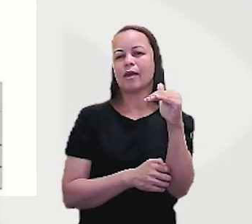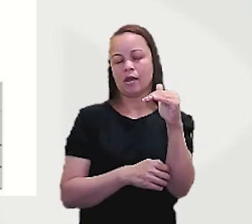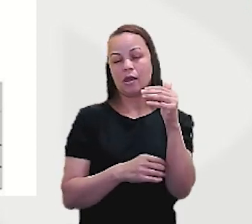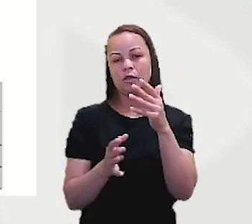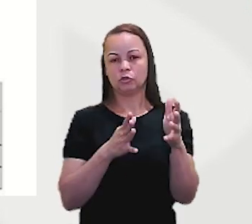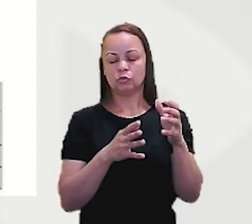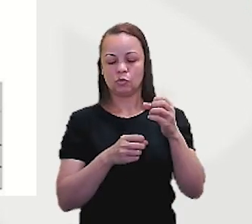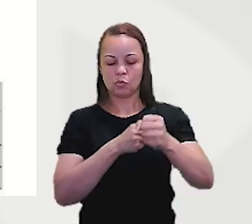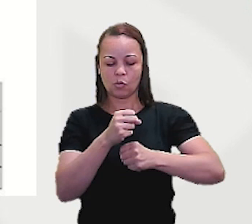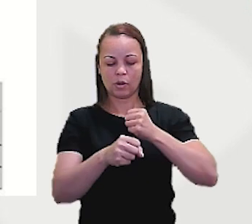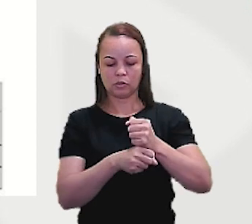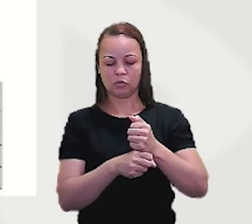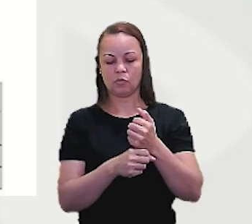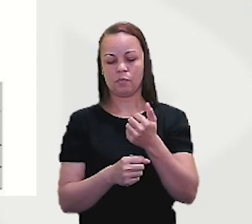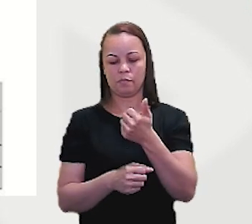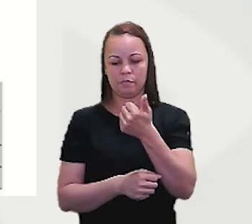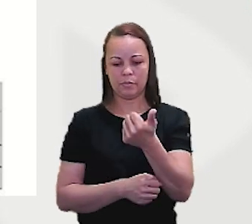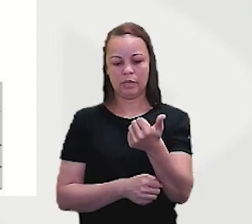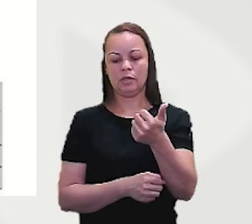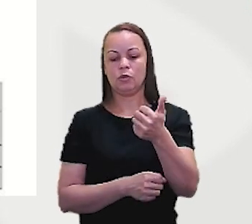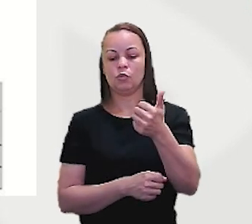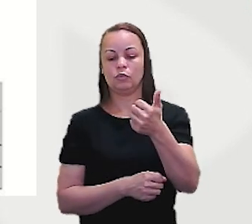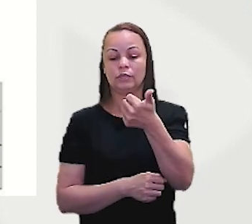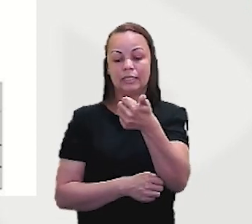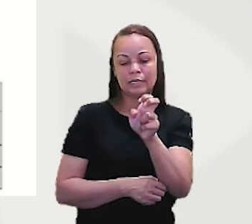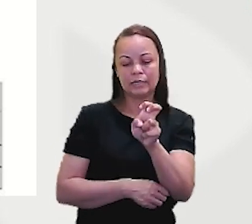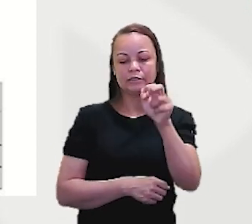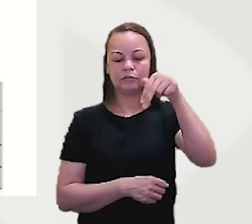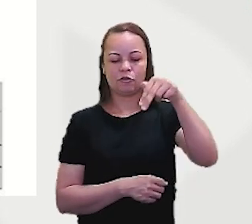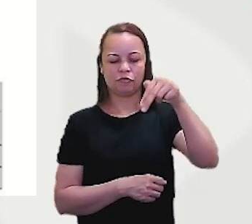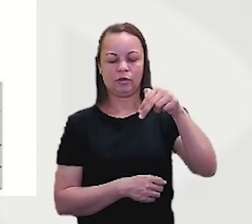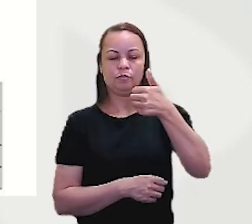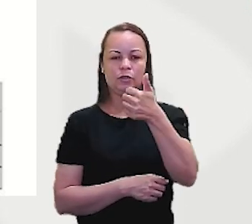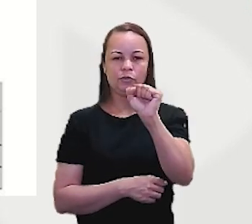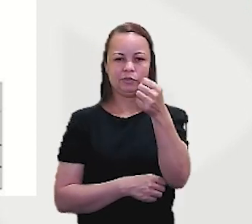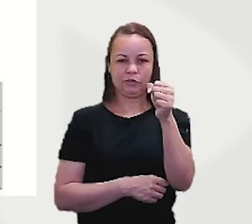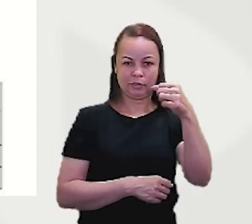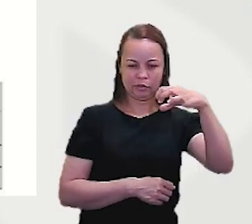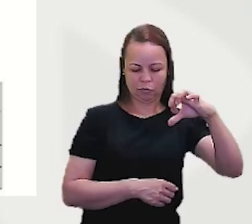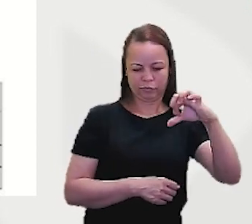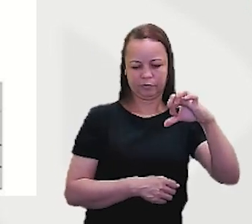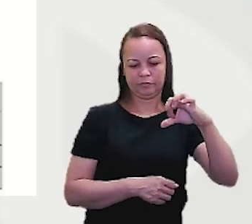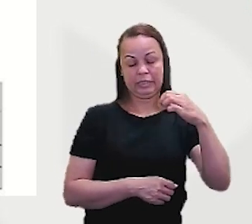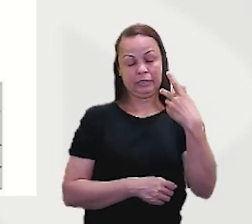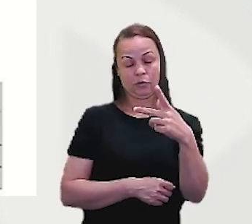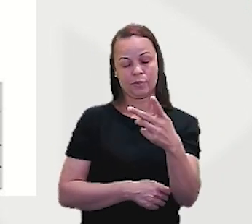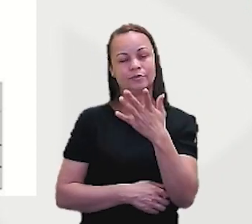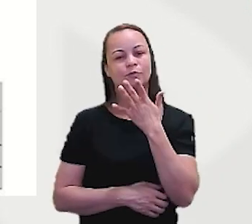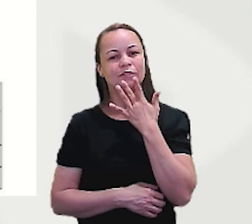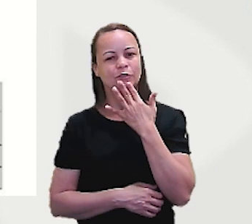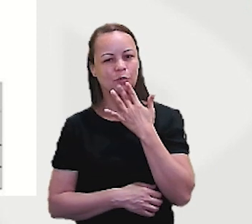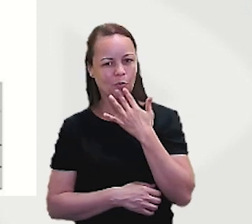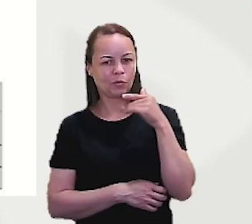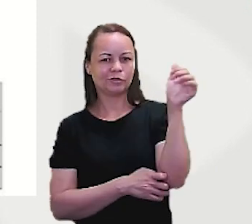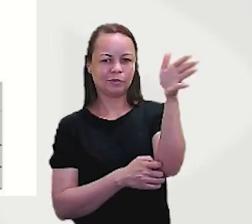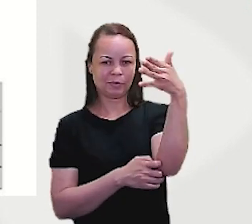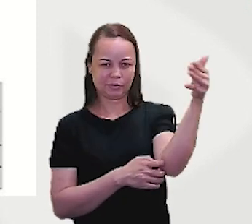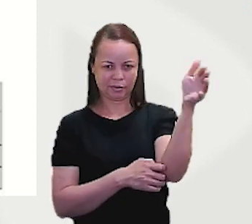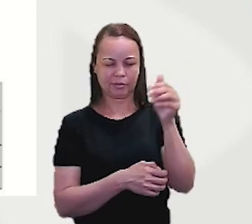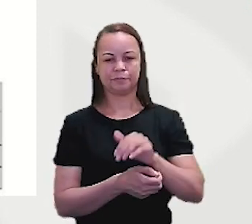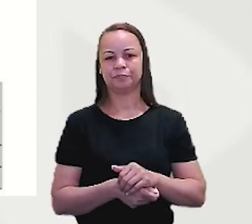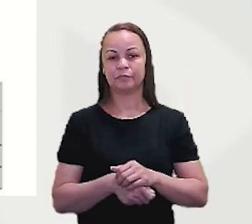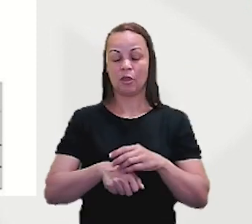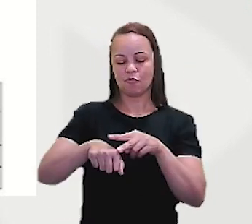15 de novembro de 1889. Então, aí, como vocês podem ver na imagem, os significados das cores, desculpem, das cores da nossa bandeira. O